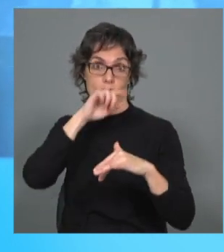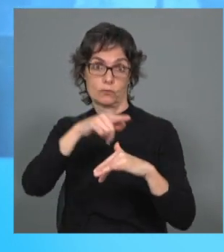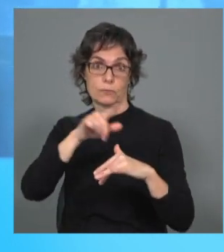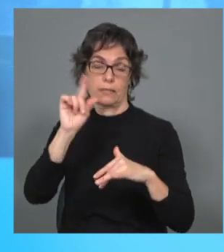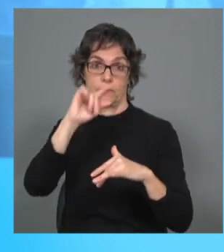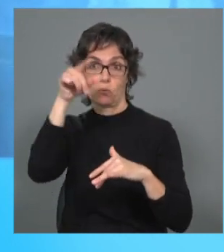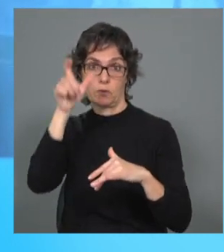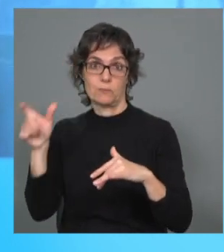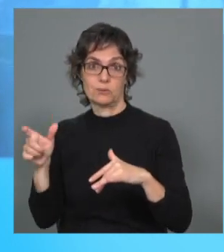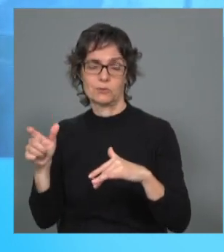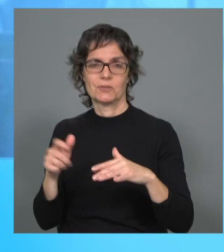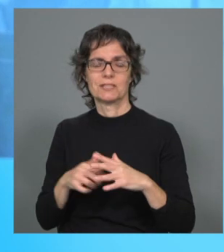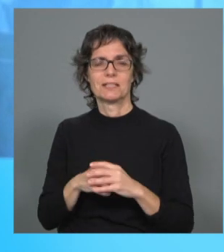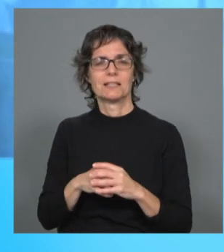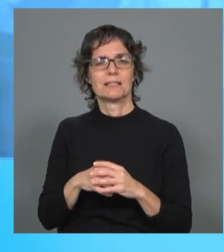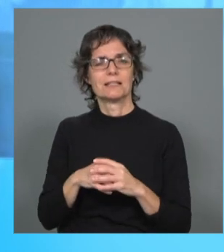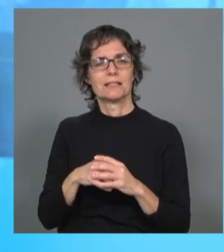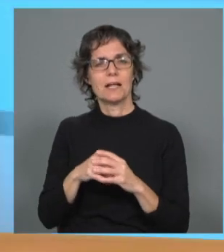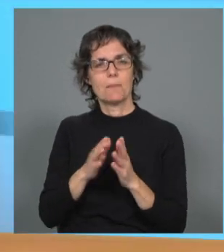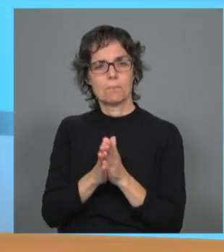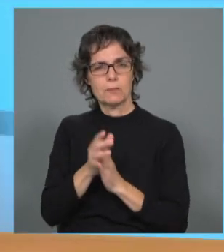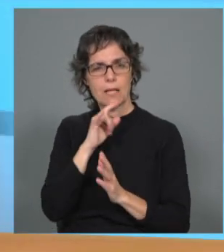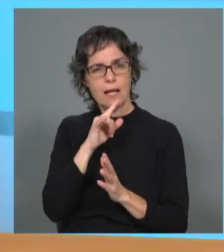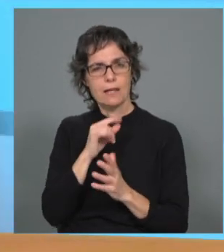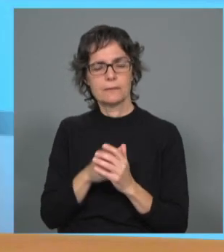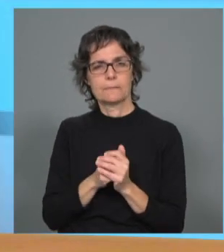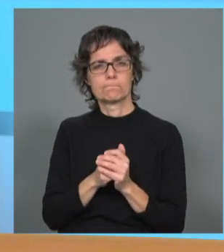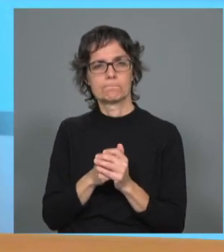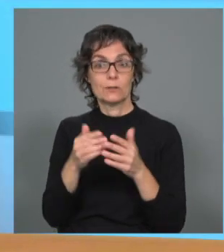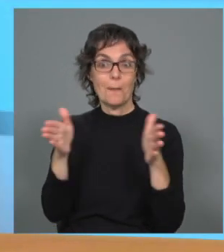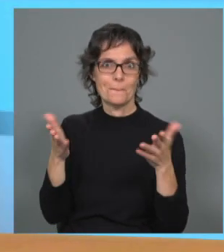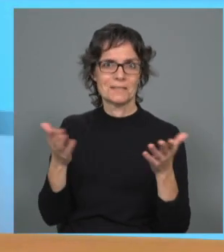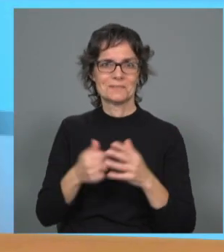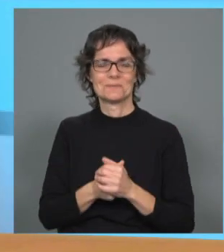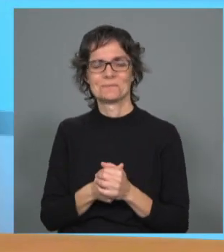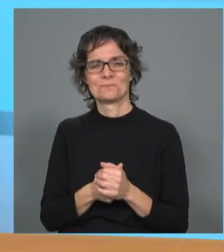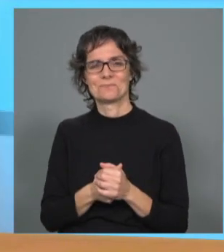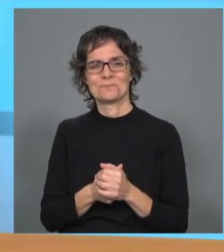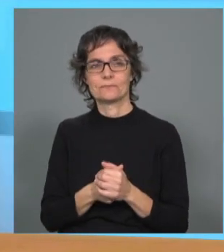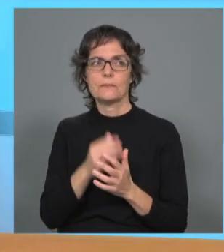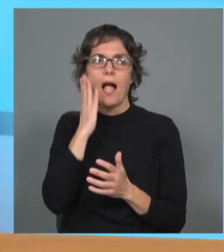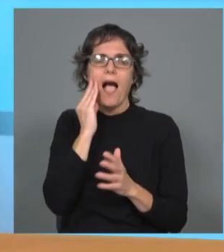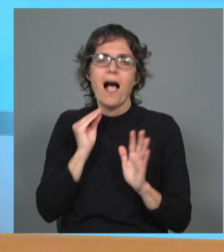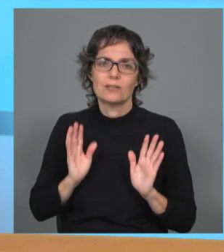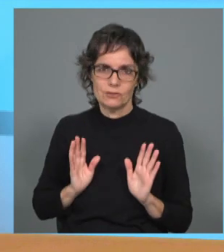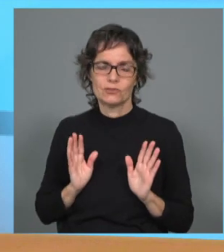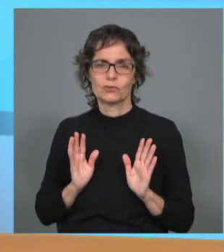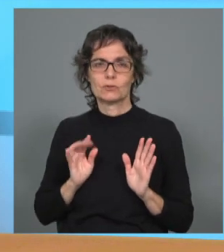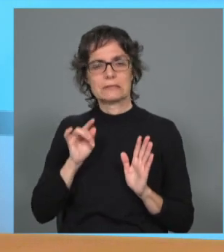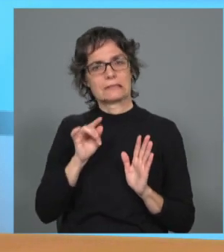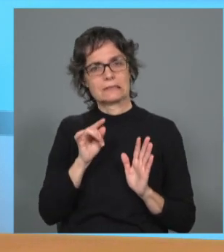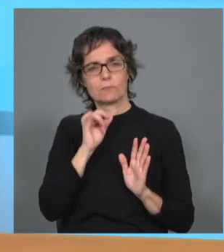aí poder-se abrir nesse âmbito? Bom, eu penso que toda esta reflexão, claro, é muito meritória e pode